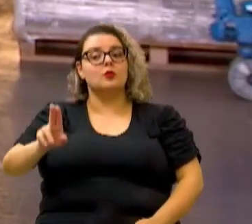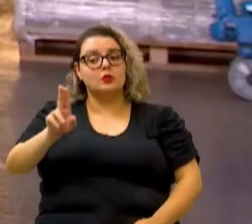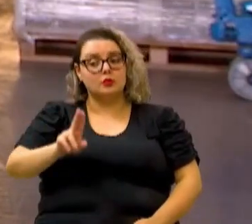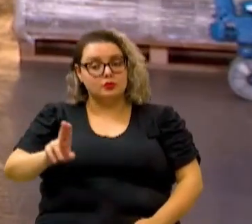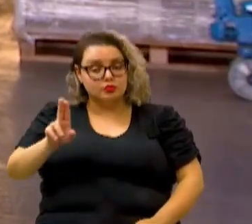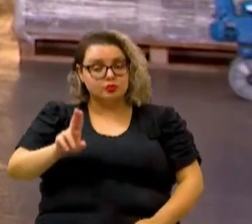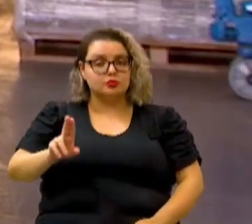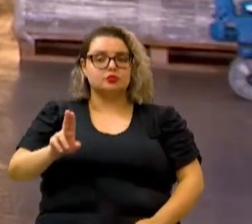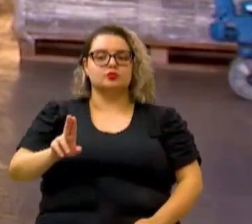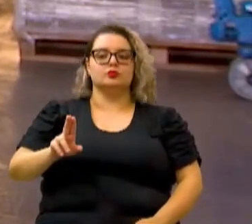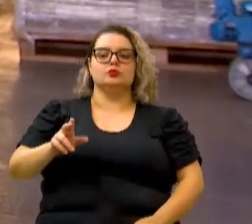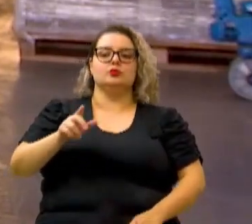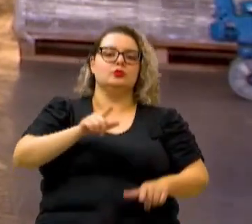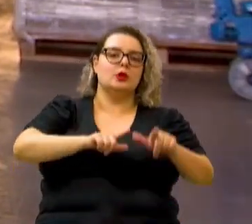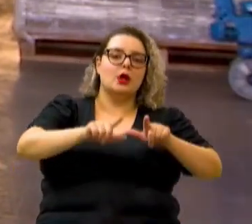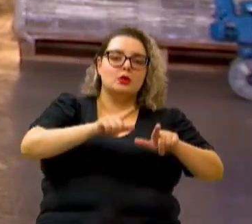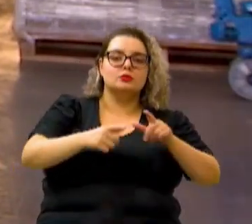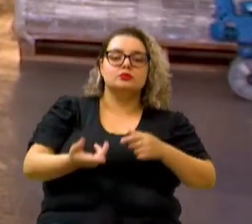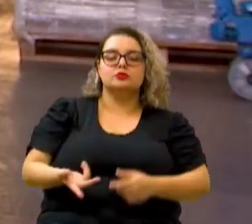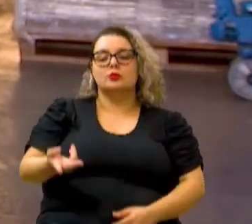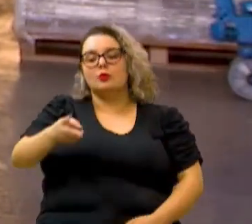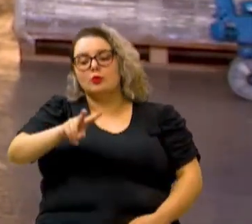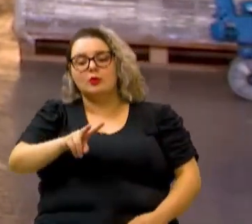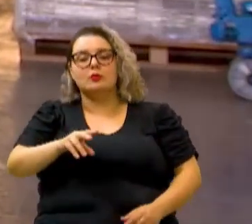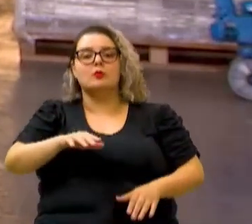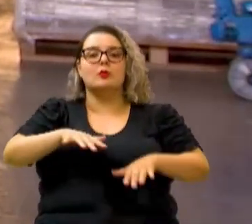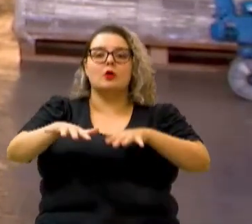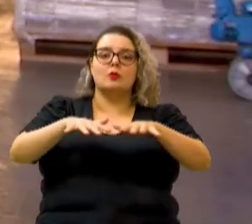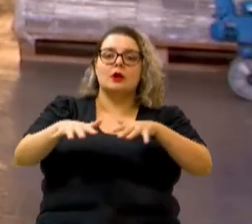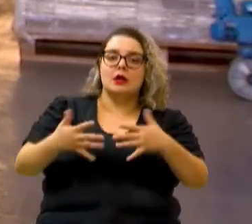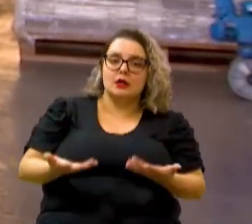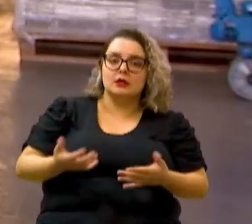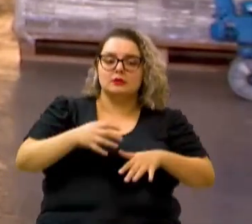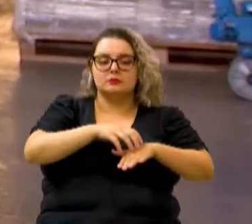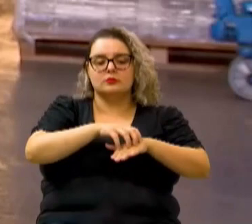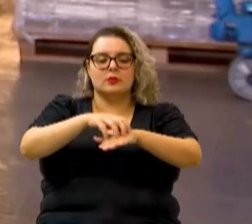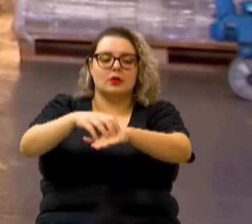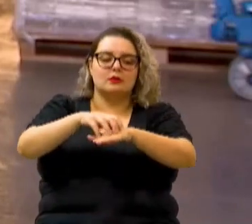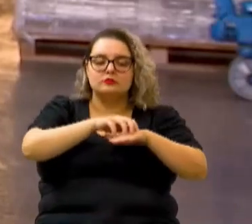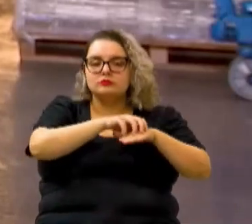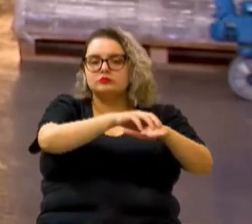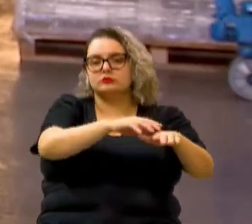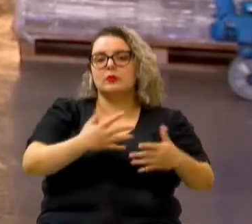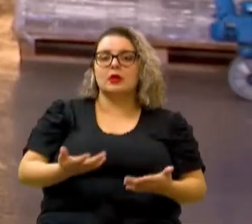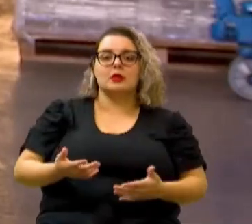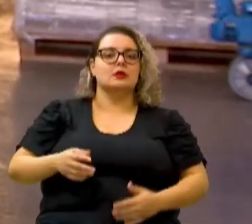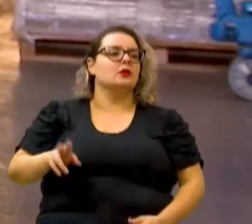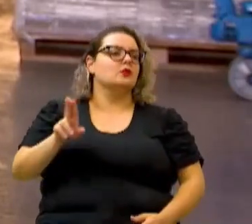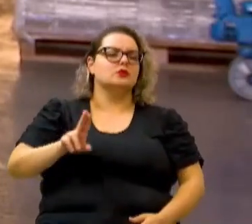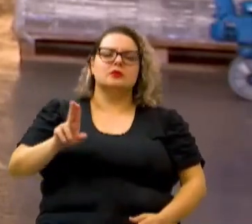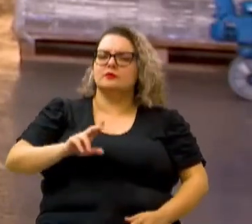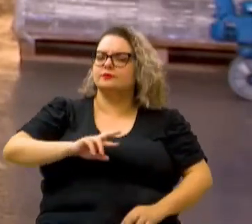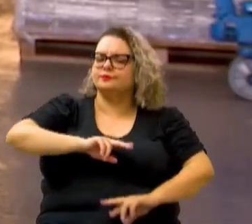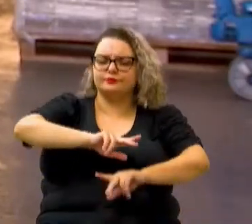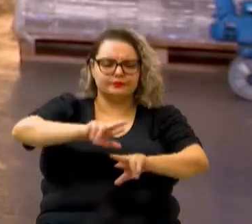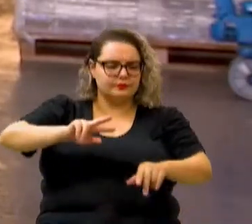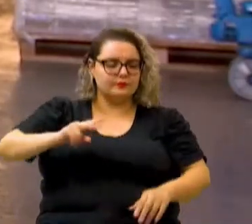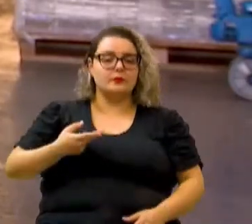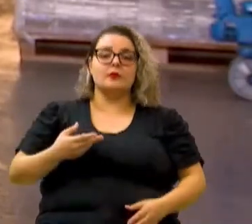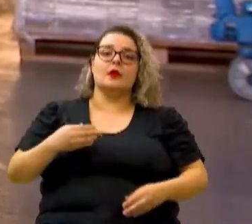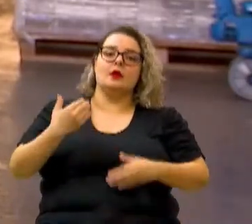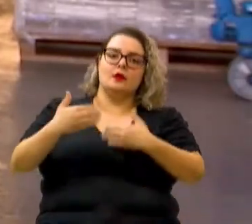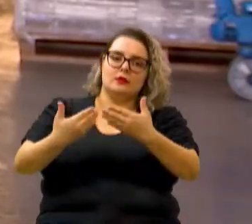nossos clientes, eles utilizam para a logística reversa, para a movimentação de material, então ela é utilizada várias